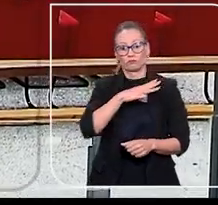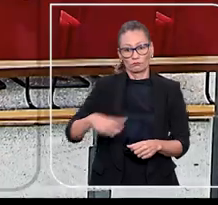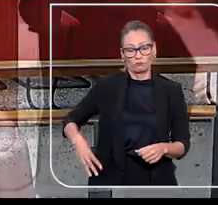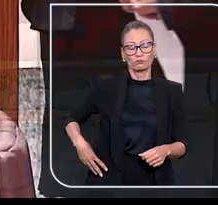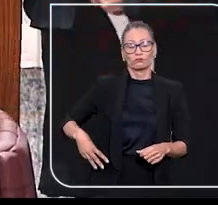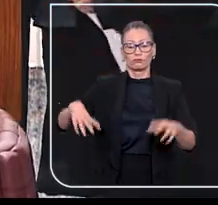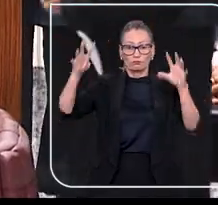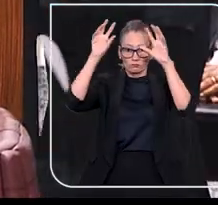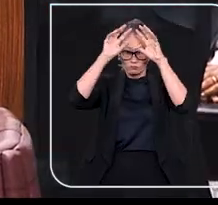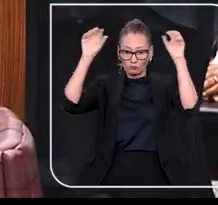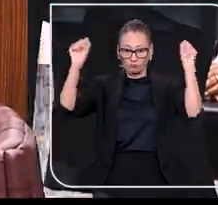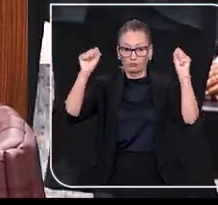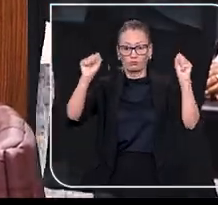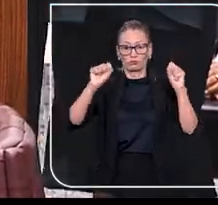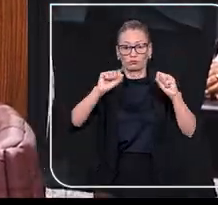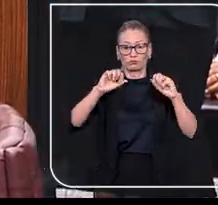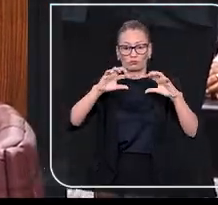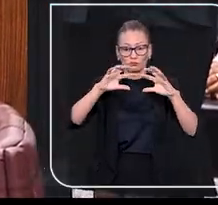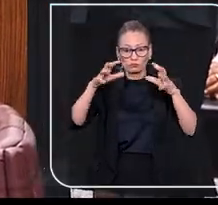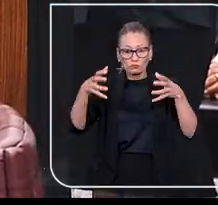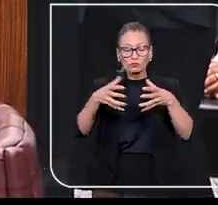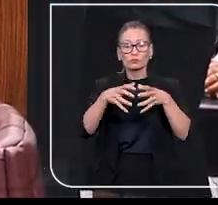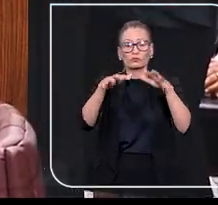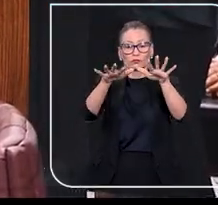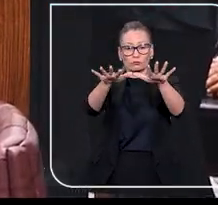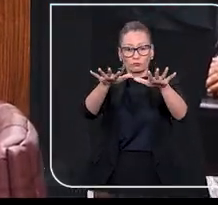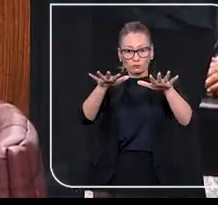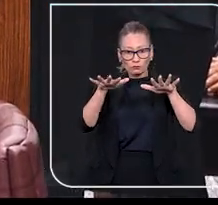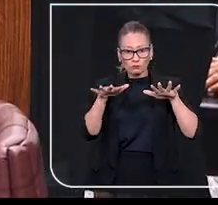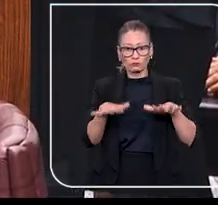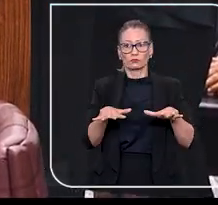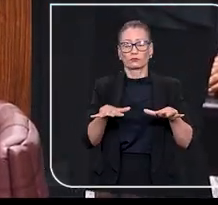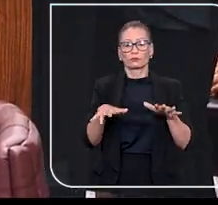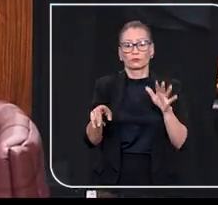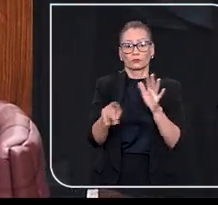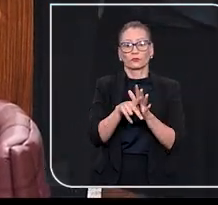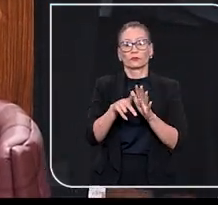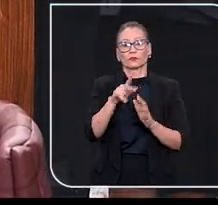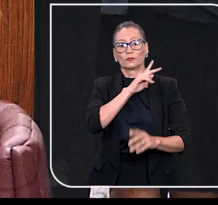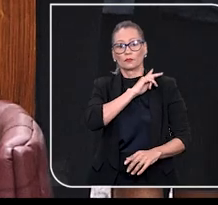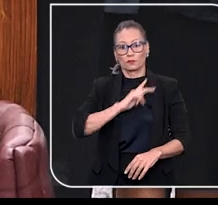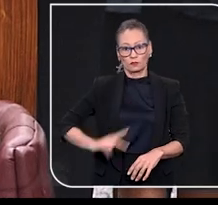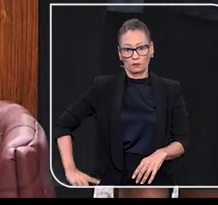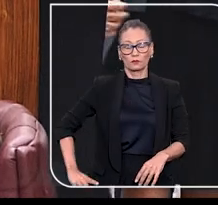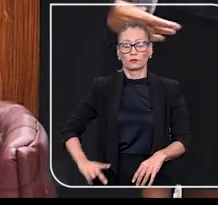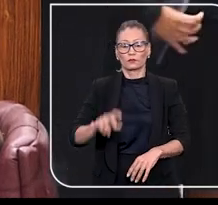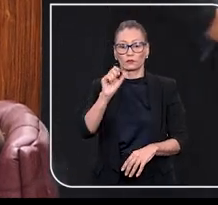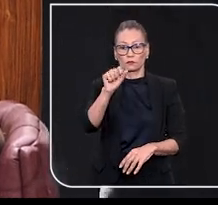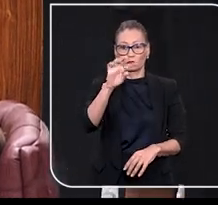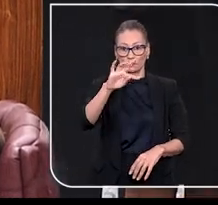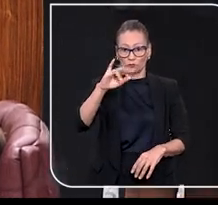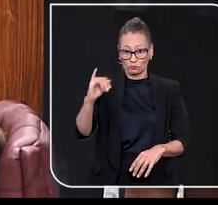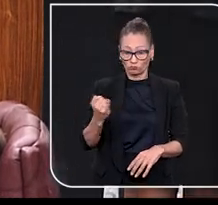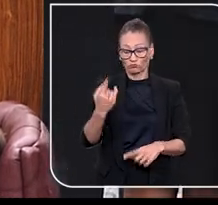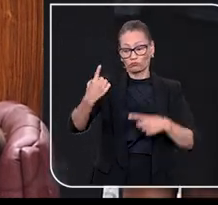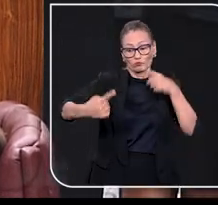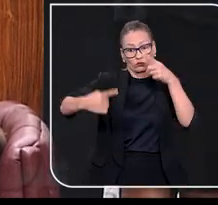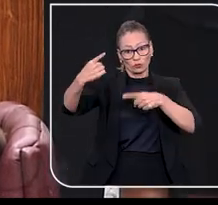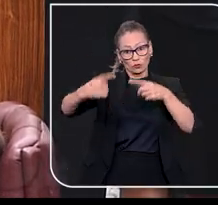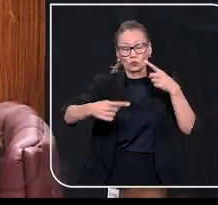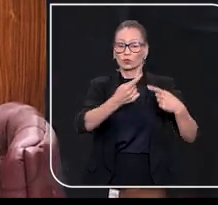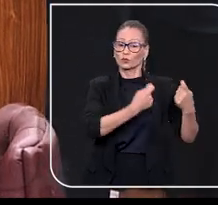formam o Plenário, órgão liderado pela presidência do STJ. E é onde se discutem as questões